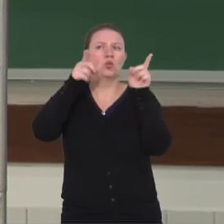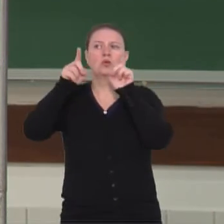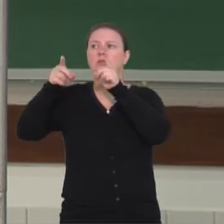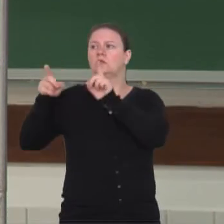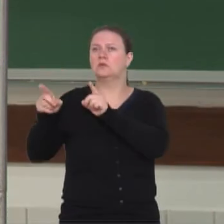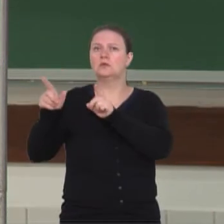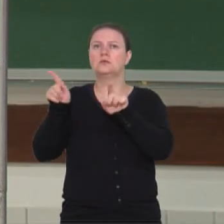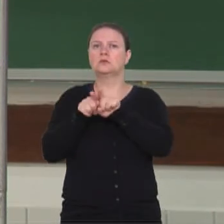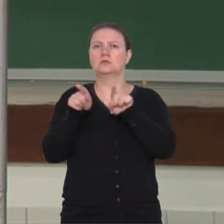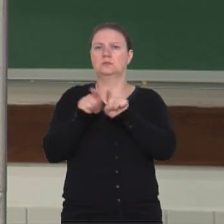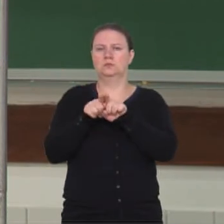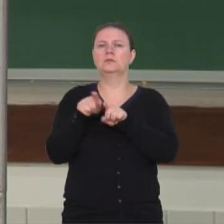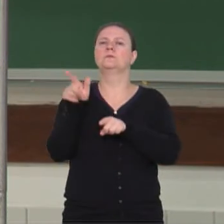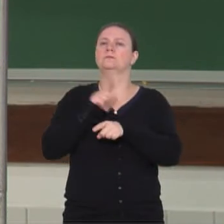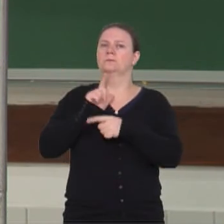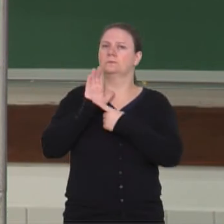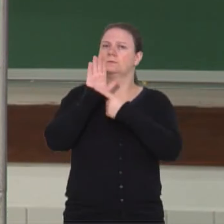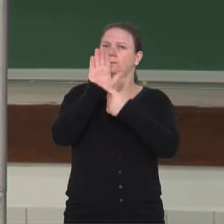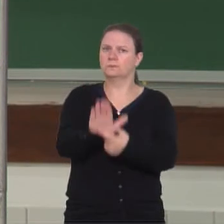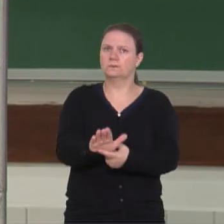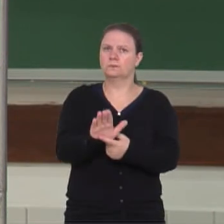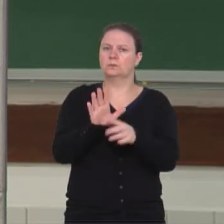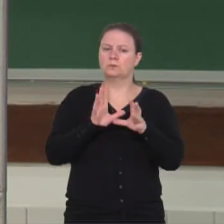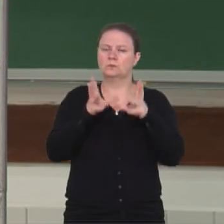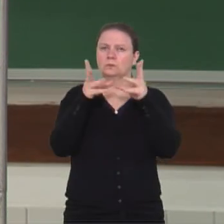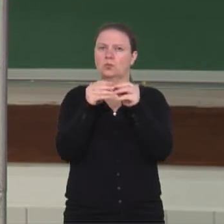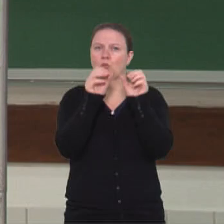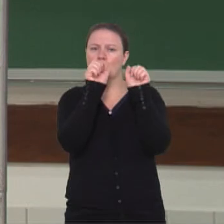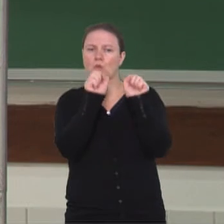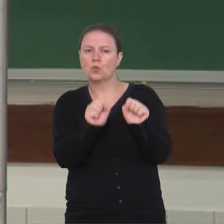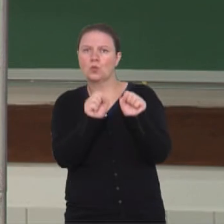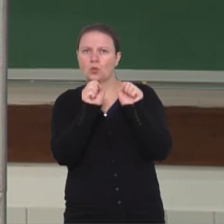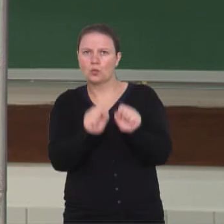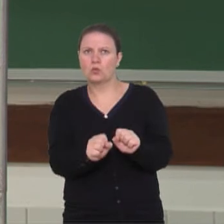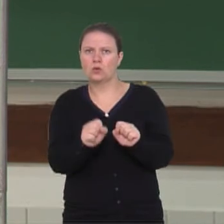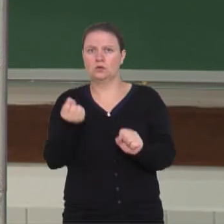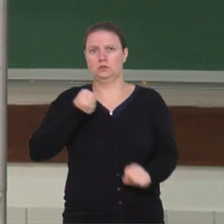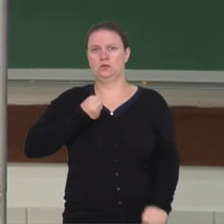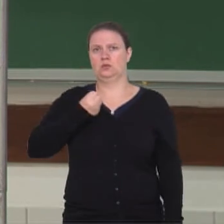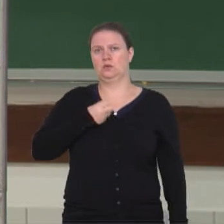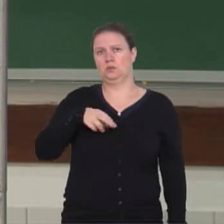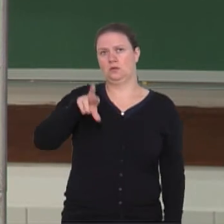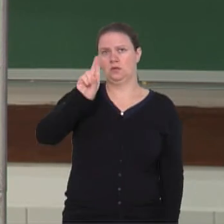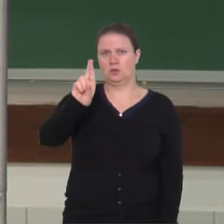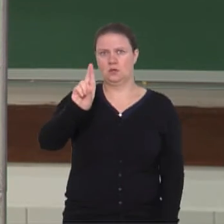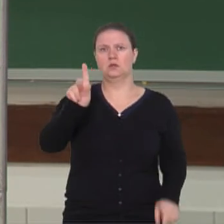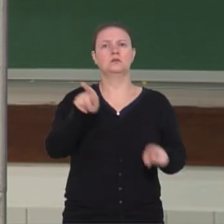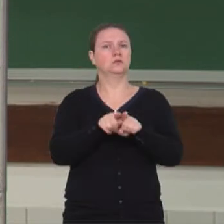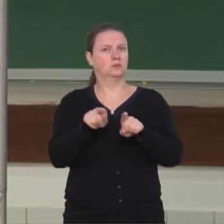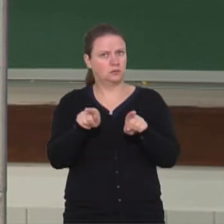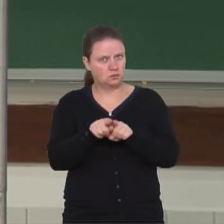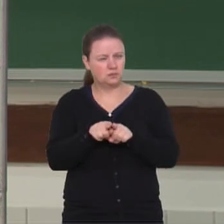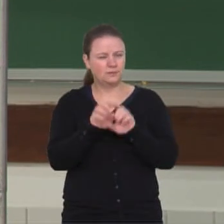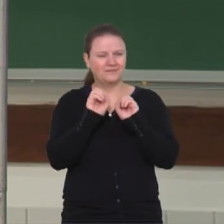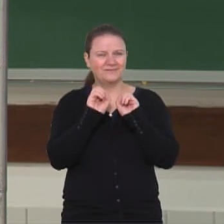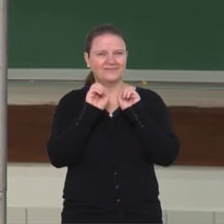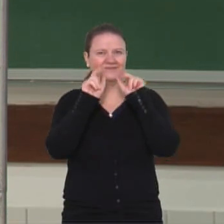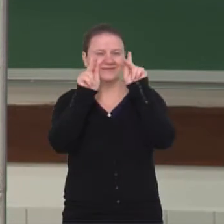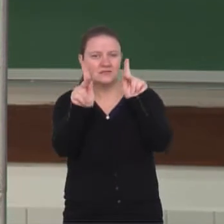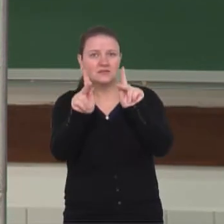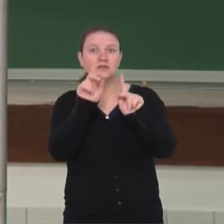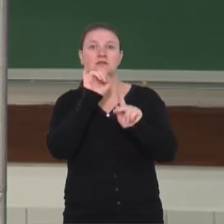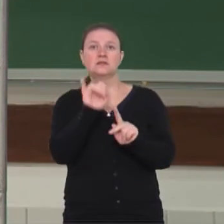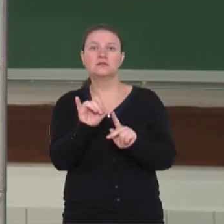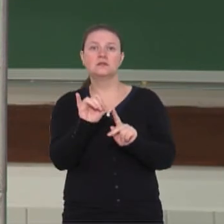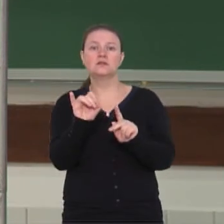nos complexos. Ou seja, todas as possíveis nos reais e também as do complexo. Ok? Então, quando você falar em